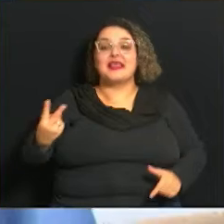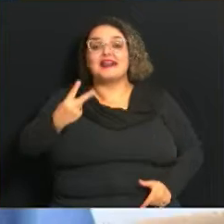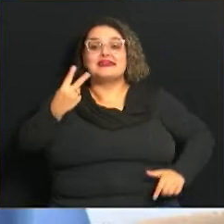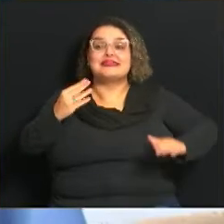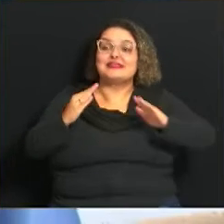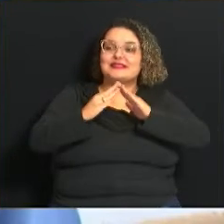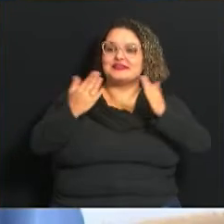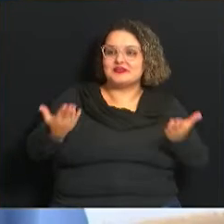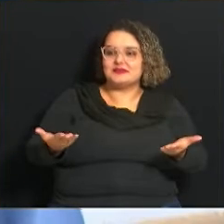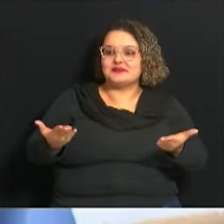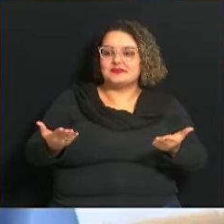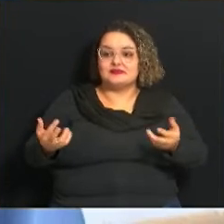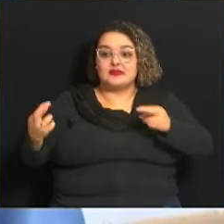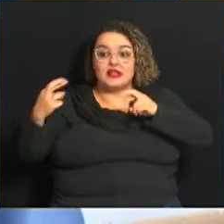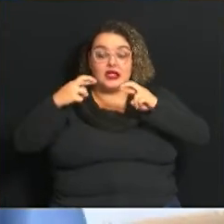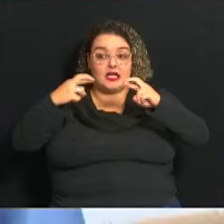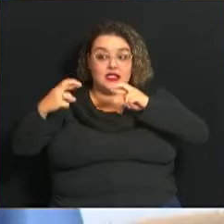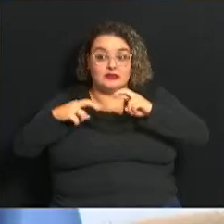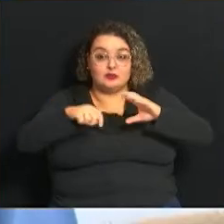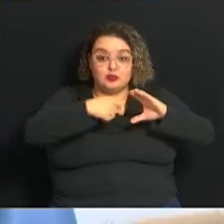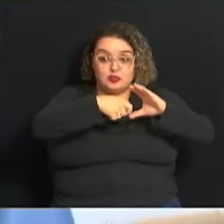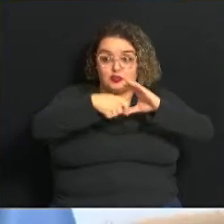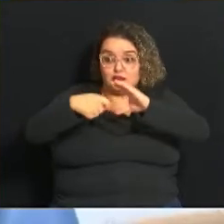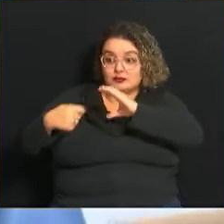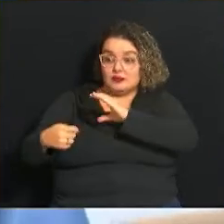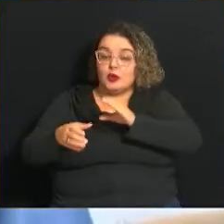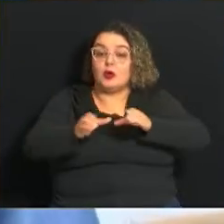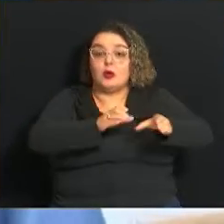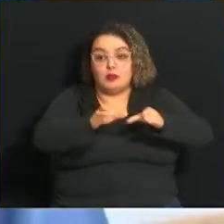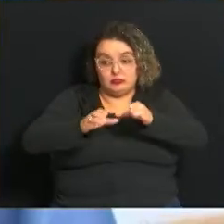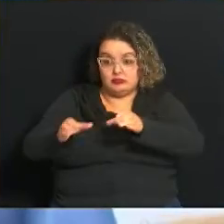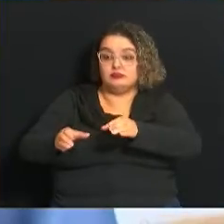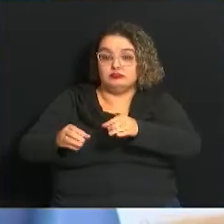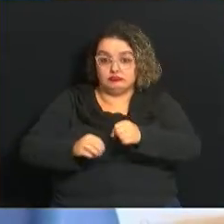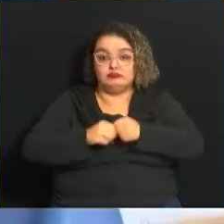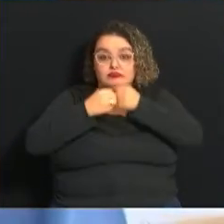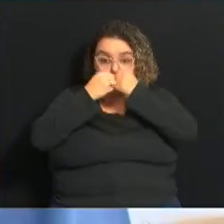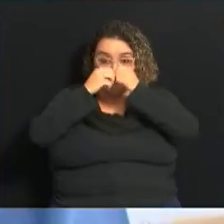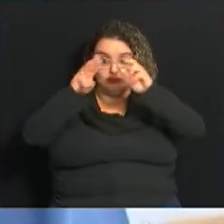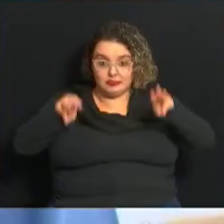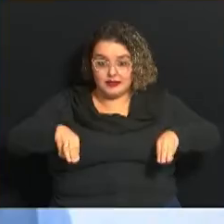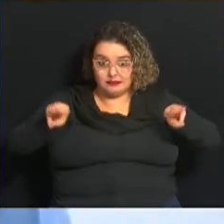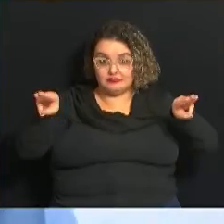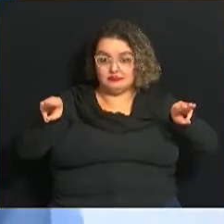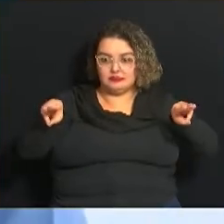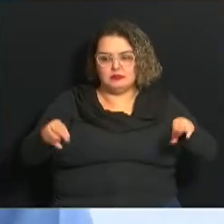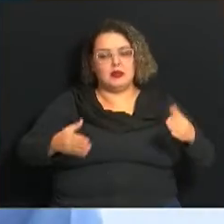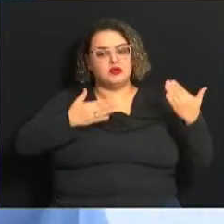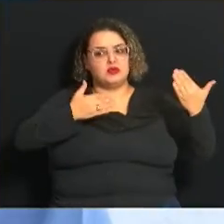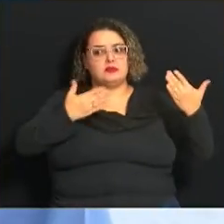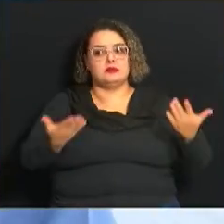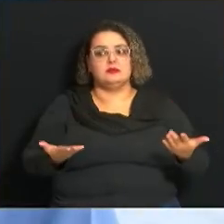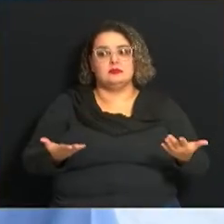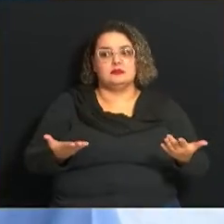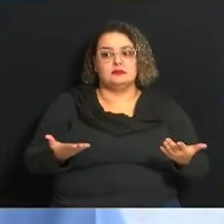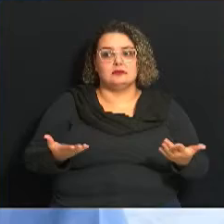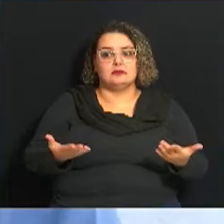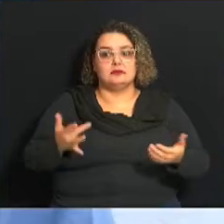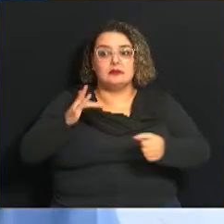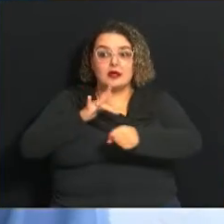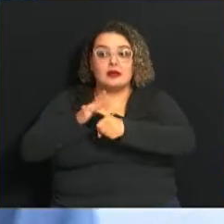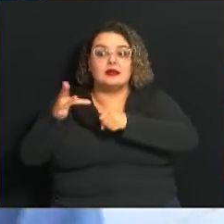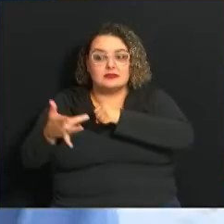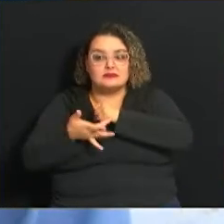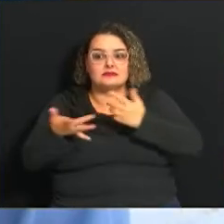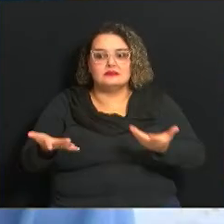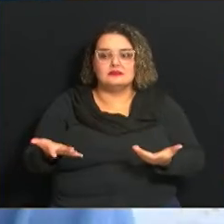dele. Analisando as imagens, o coordenador de marketing da Macaca tem uma suspeita. Descobri pelas redes sociais, né?